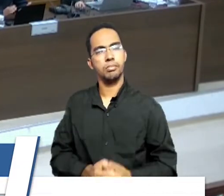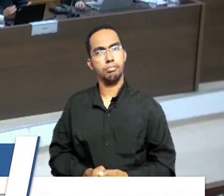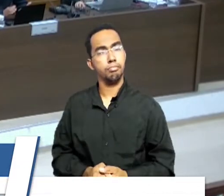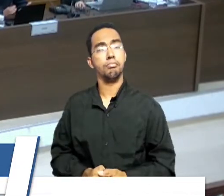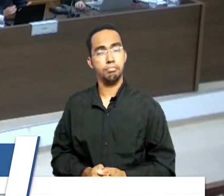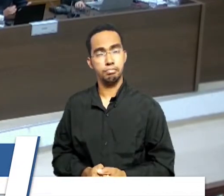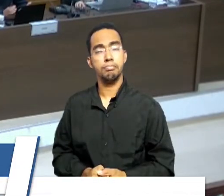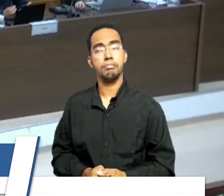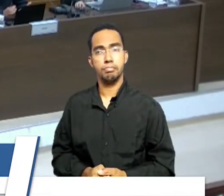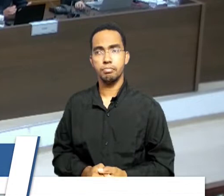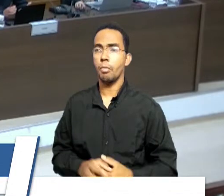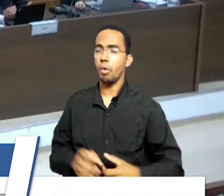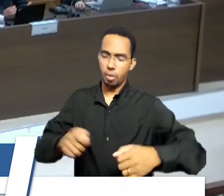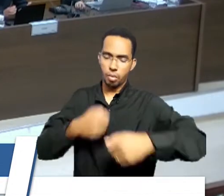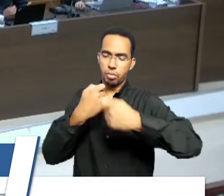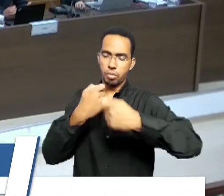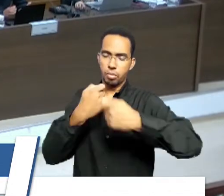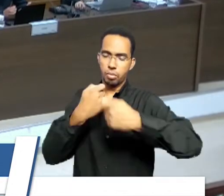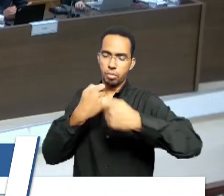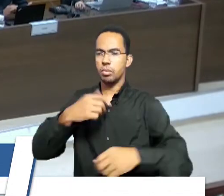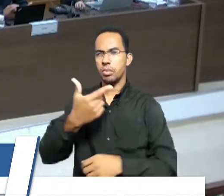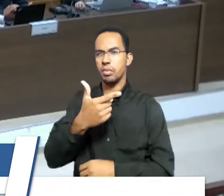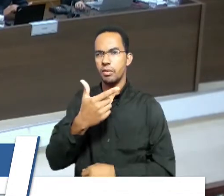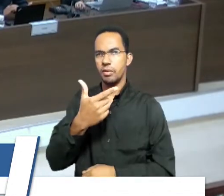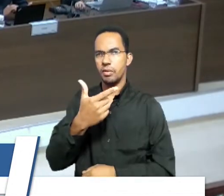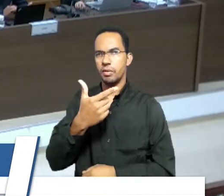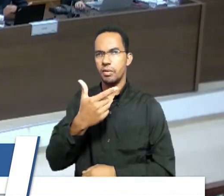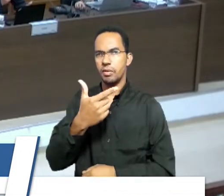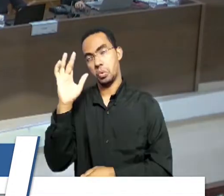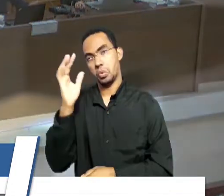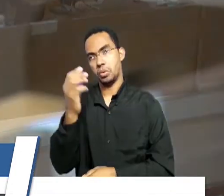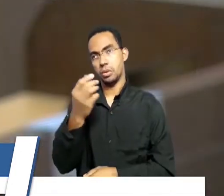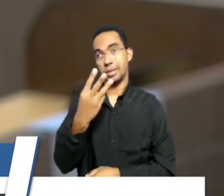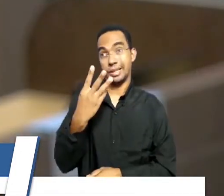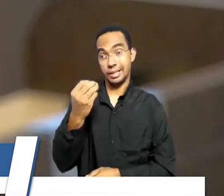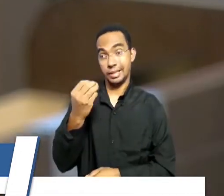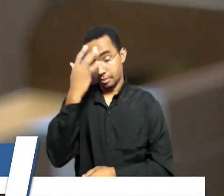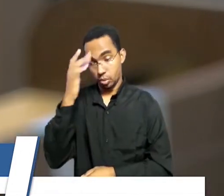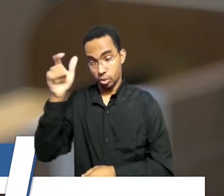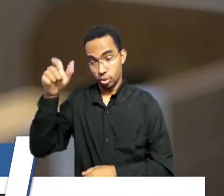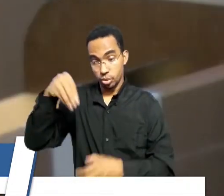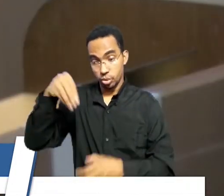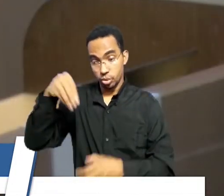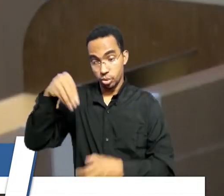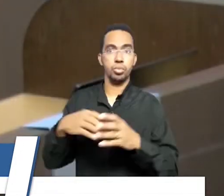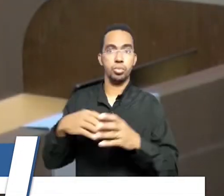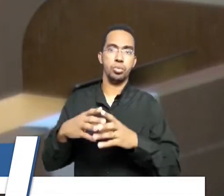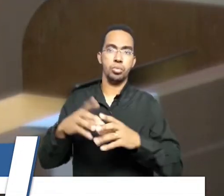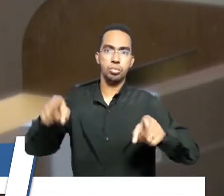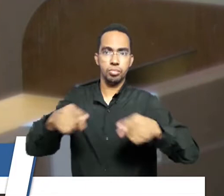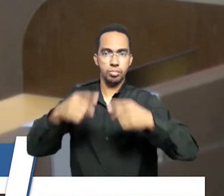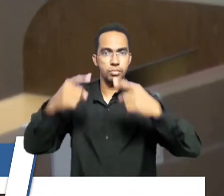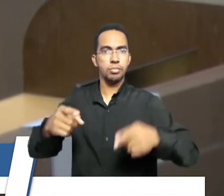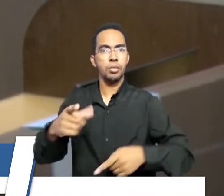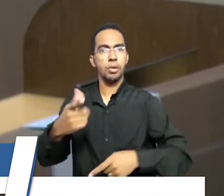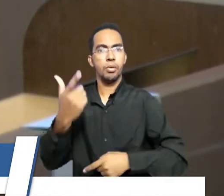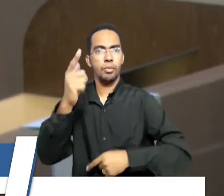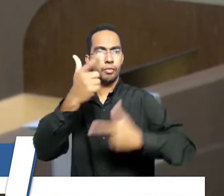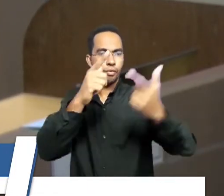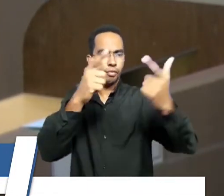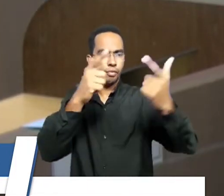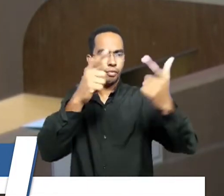parece que tinha 20 ou 30 elementos só na banda. Né? Fora aquele monte de efetivos que